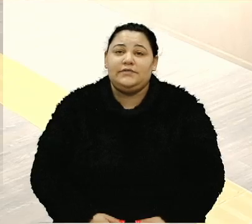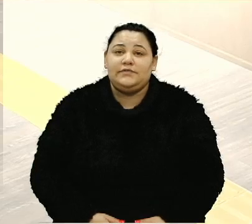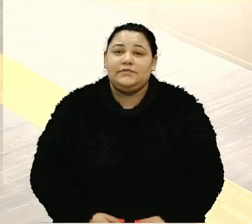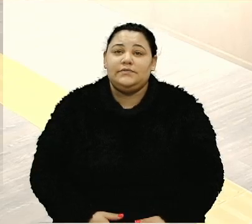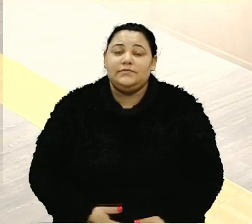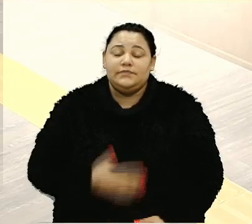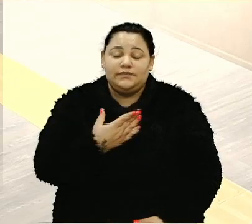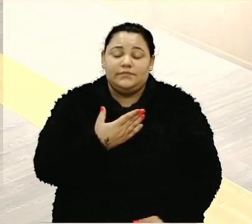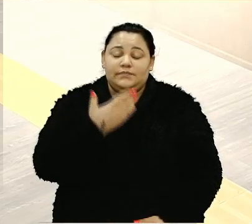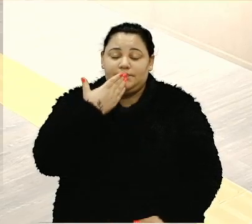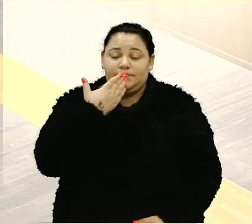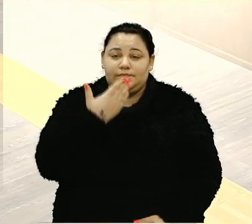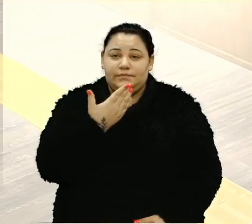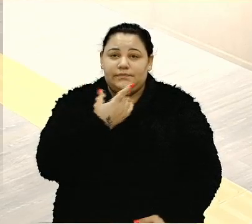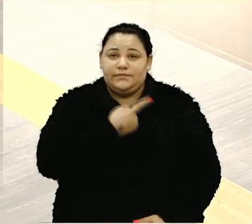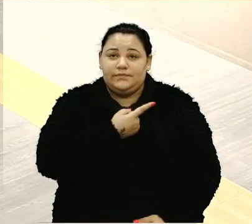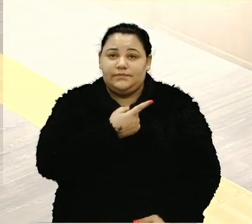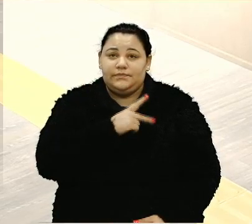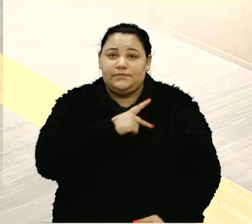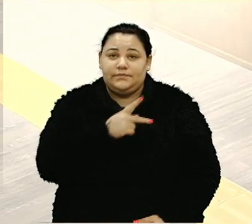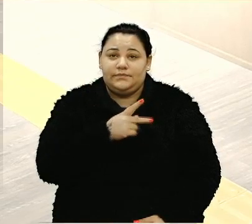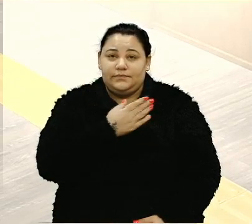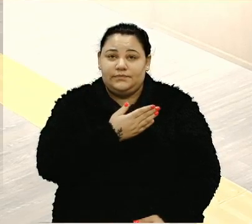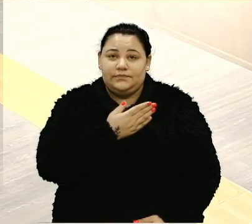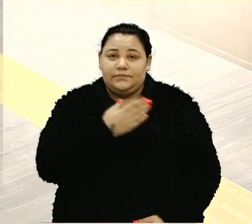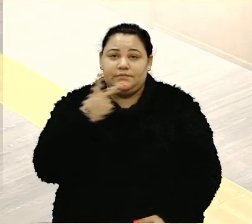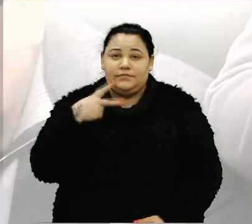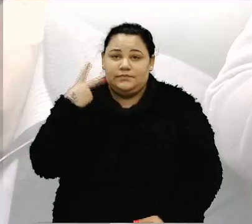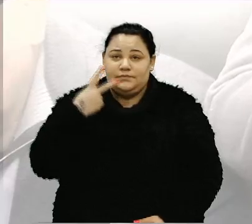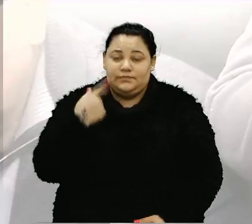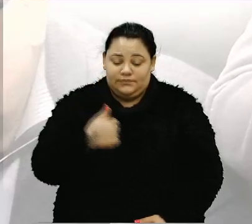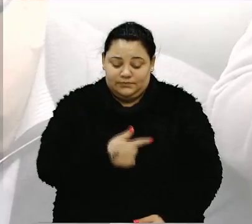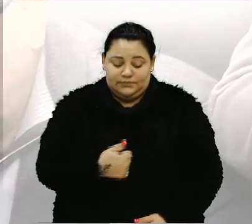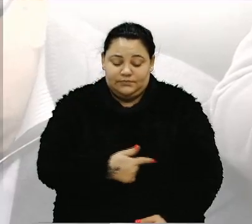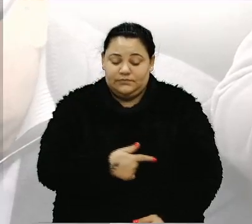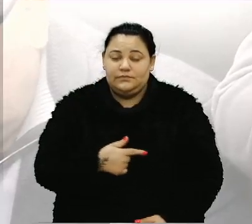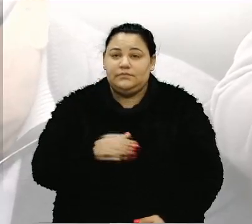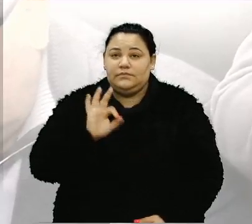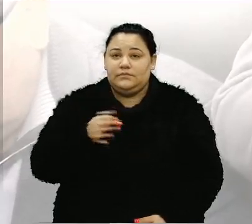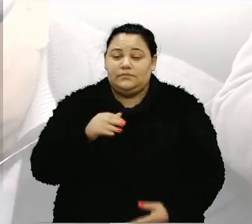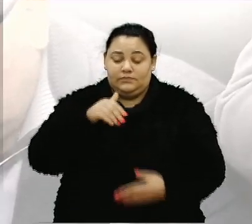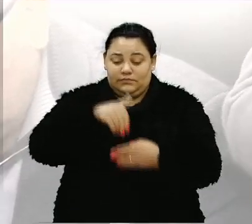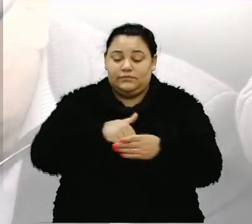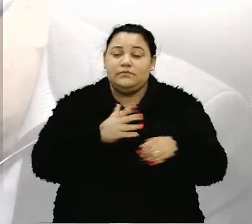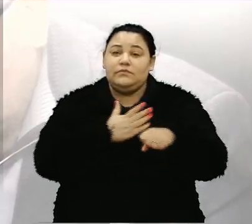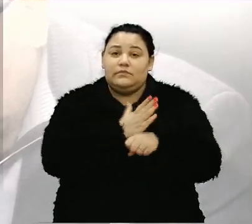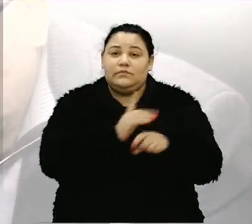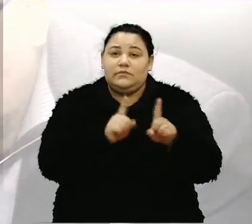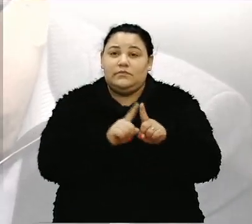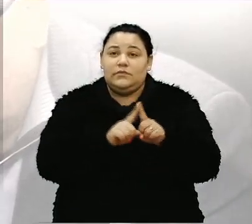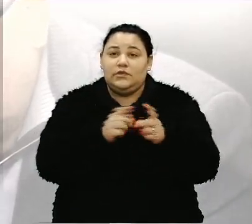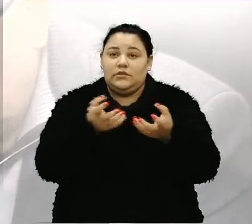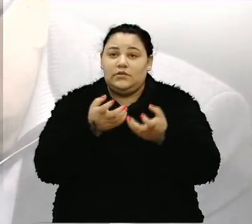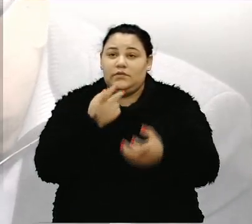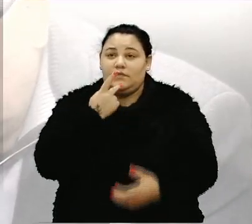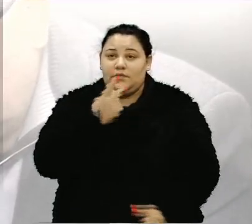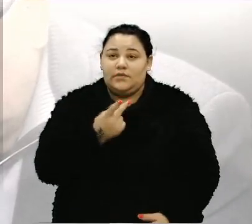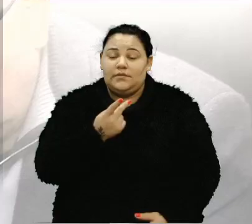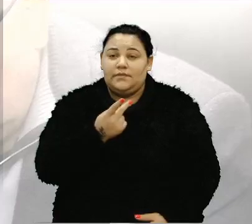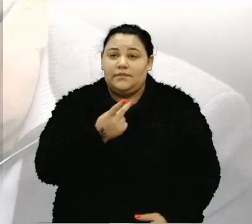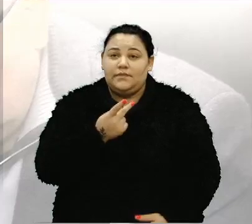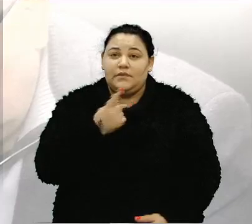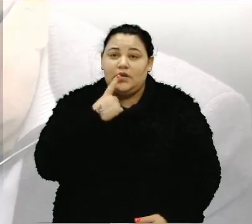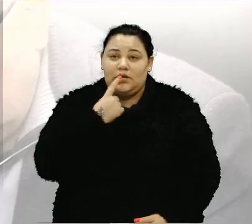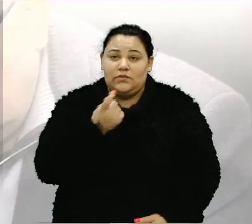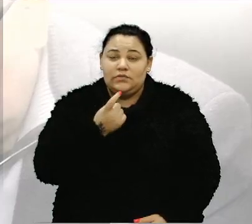Senhora Presidente, senhoras e senhores vereadores, vereador Zanquim, certamente votarei favorável e quero fazer um reforço em cima da fala da vereadora Rosa,